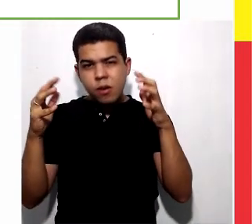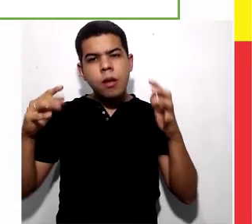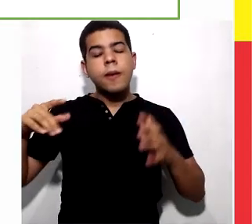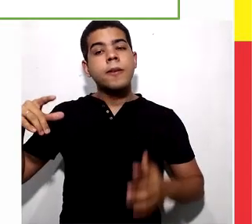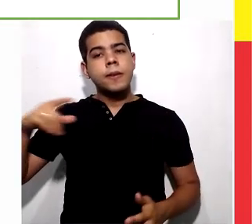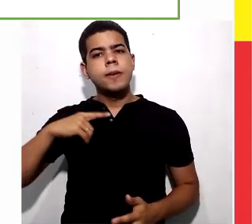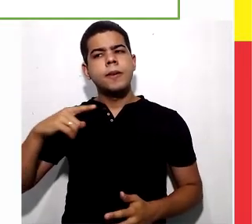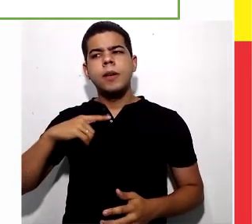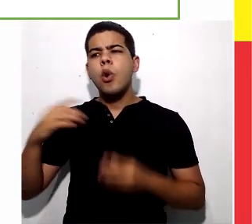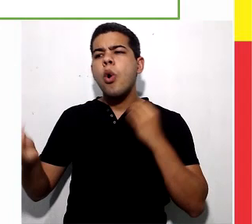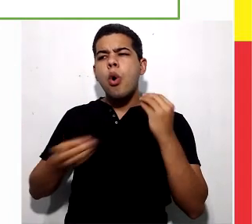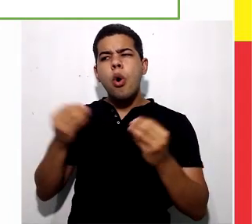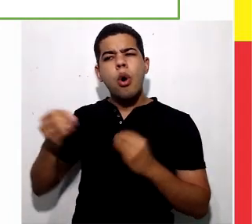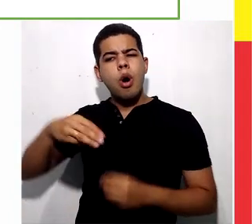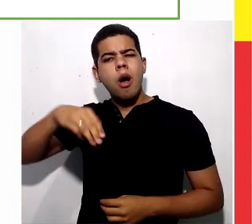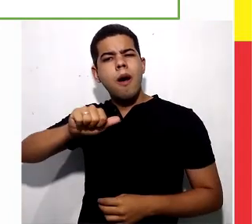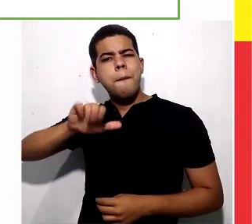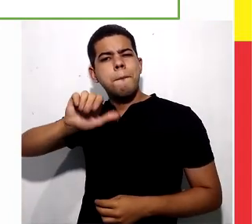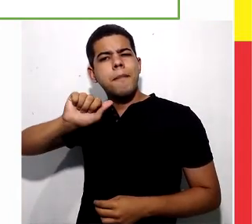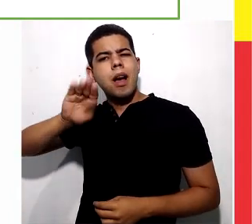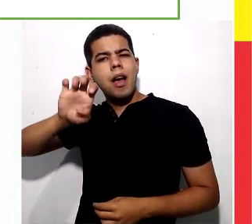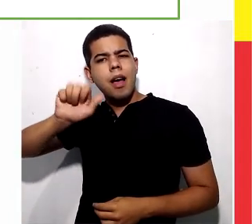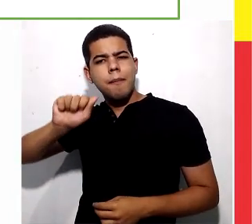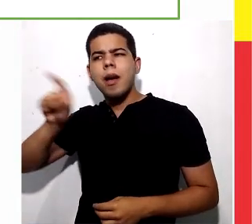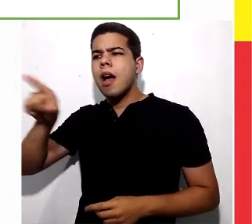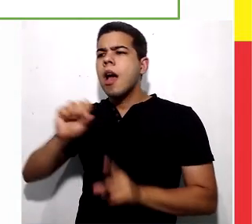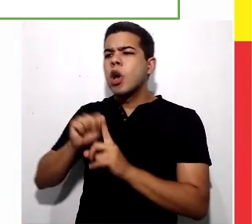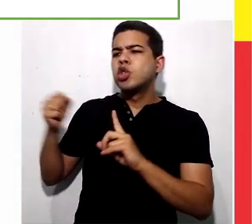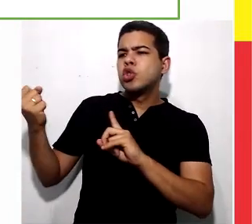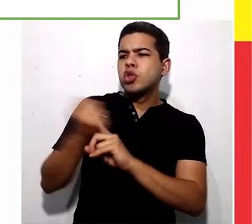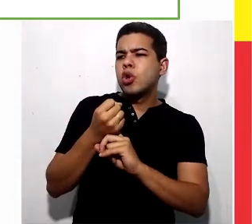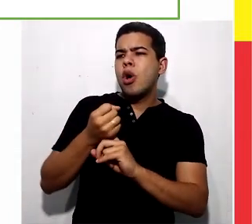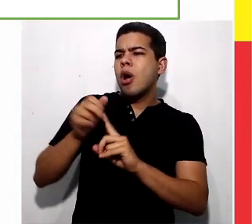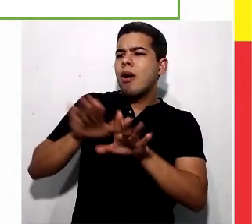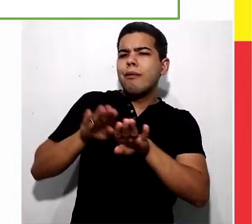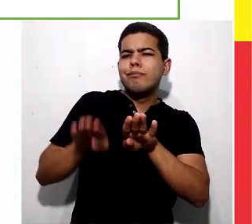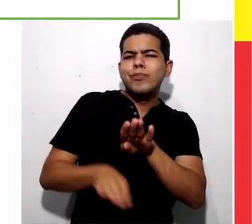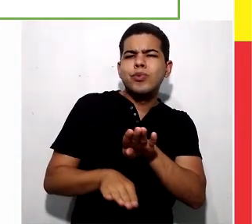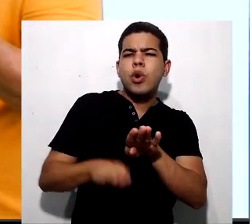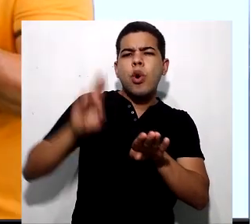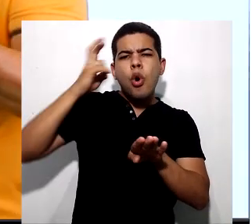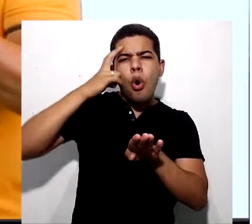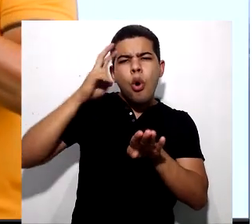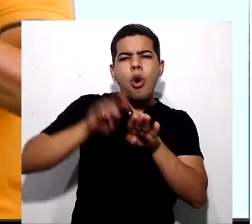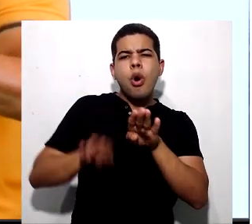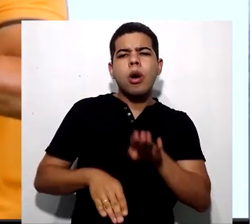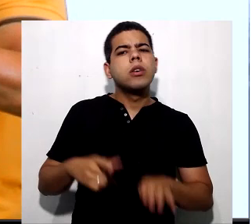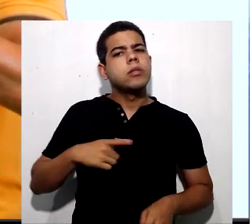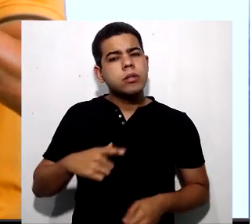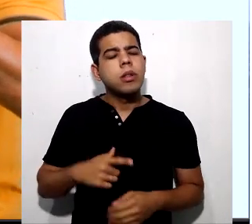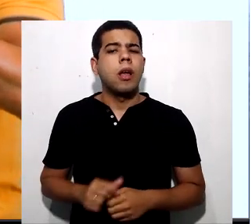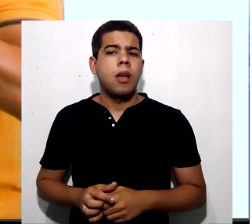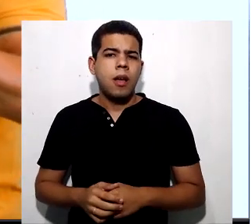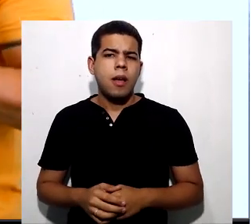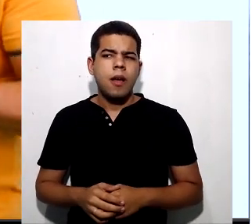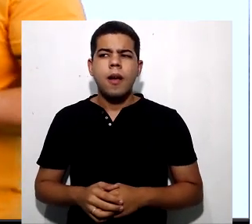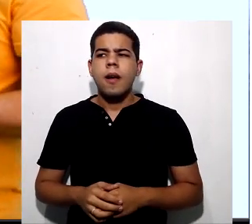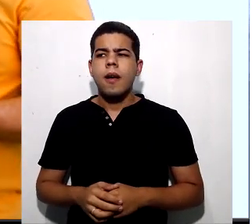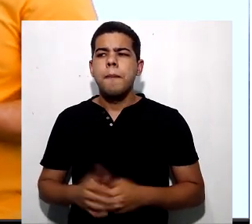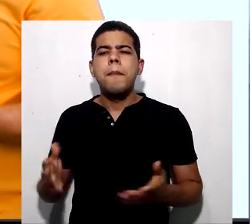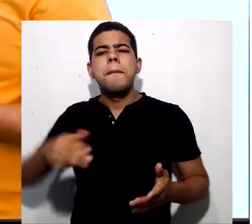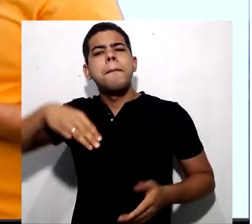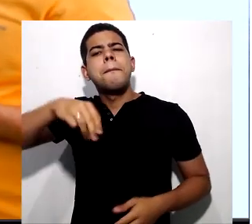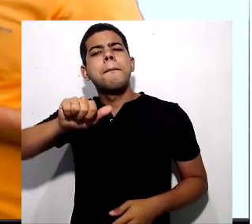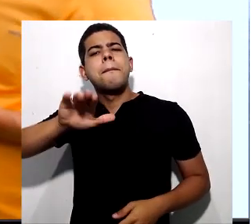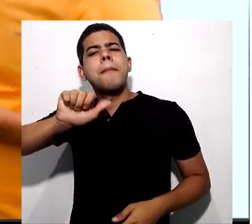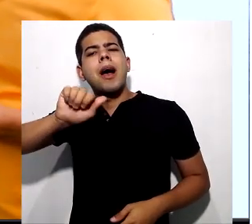compreender Macabeia, uma jovem socialmente e culturalmente inferior. O que é que você tem a dizer sobre essa questão de Macabeia?